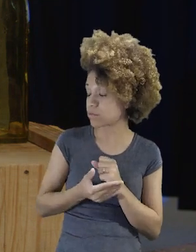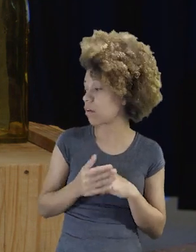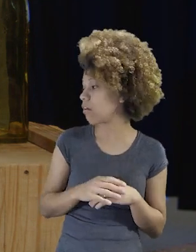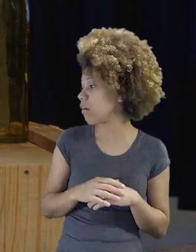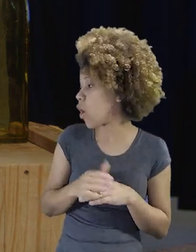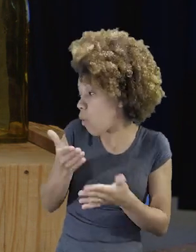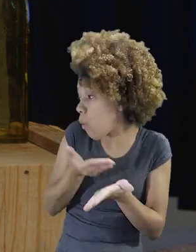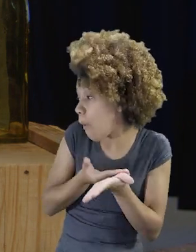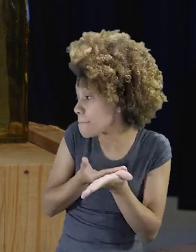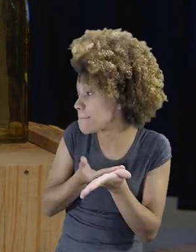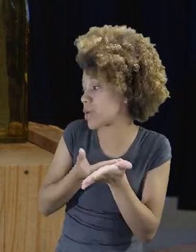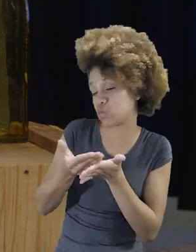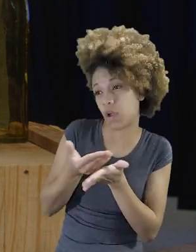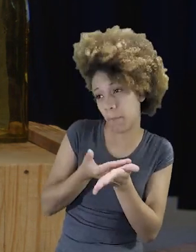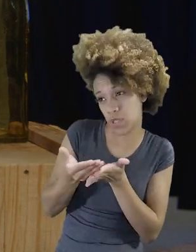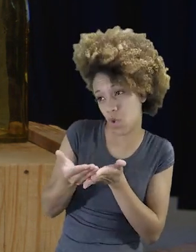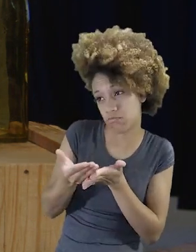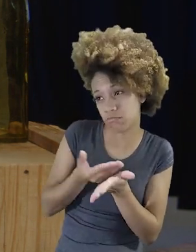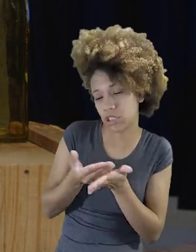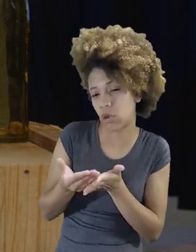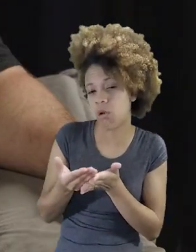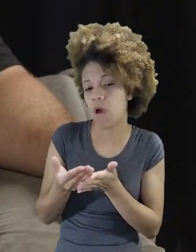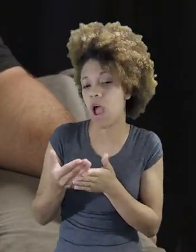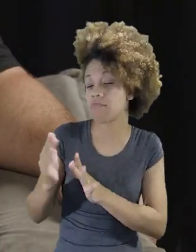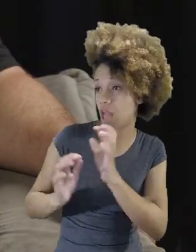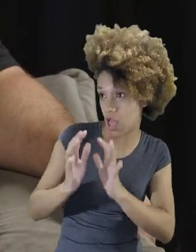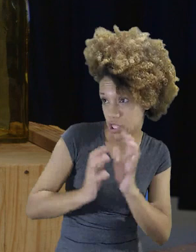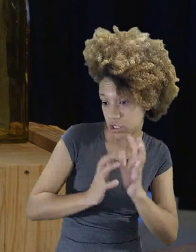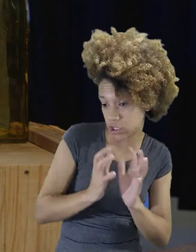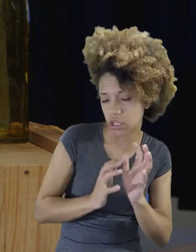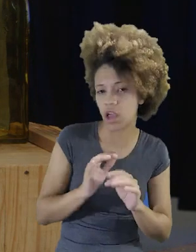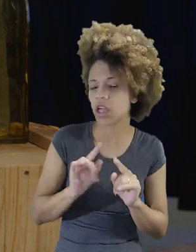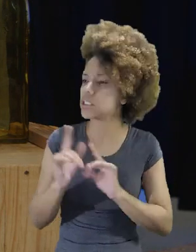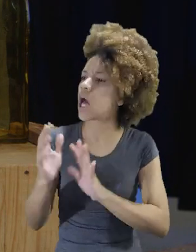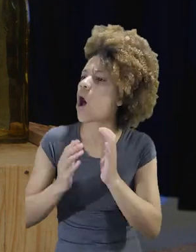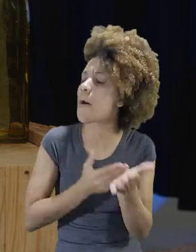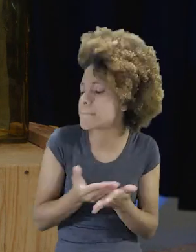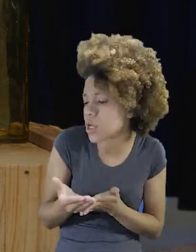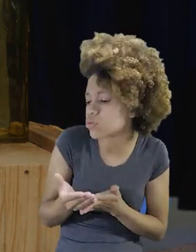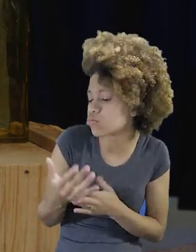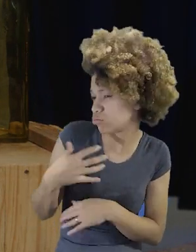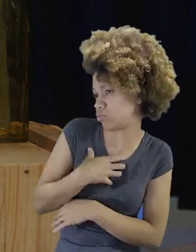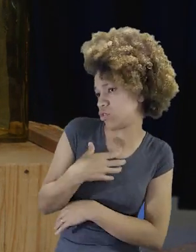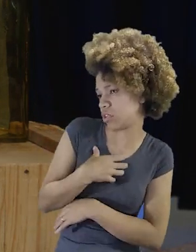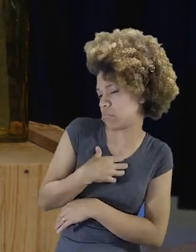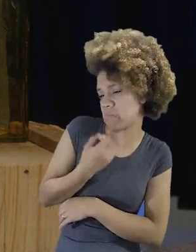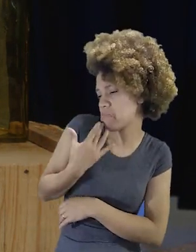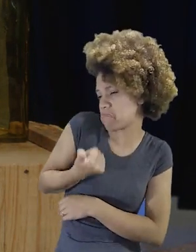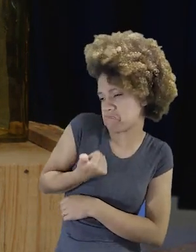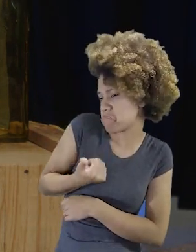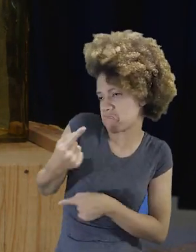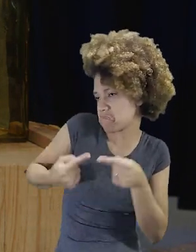basicamente é é começou começou essa essa essa rixa e essa rixa começou do jeito